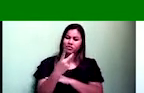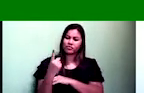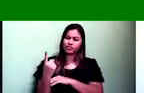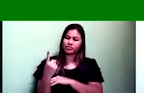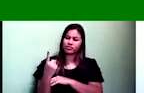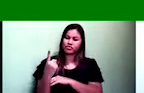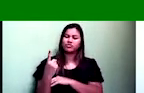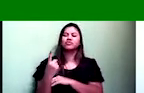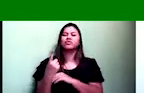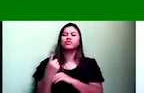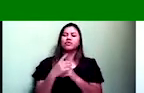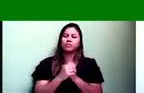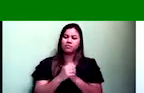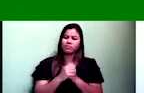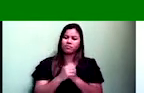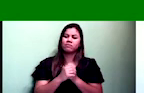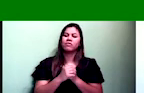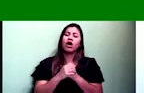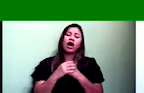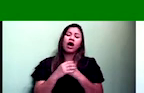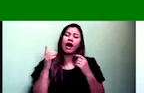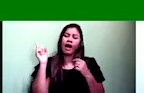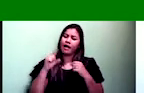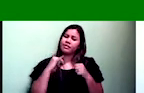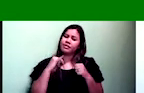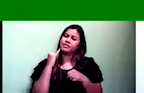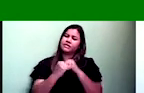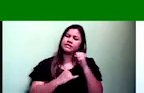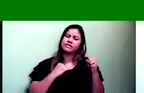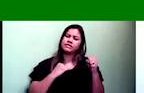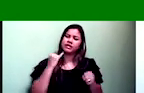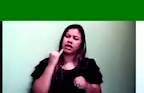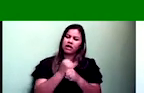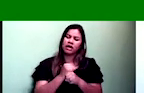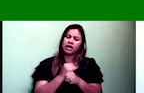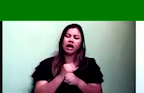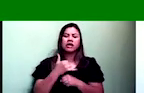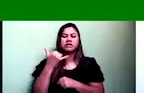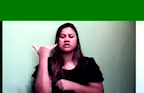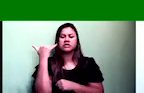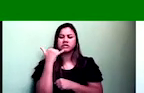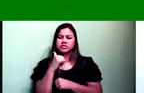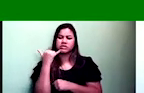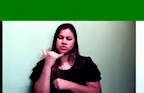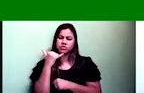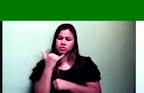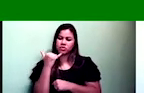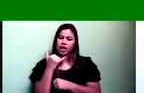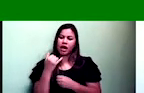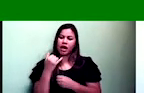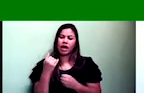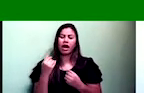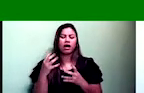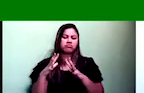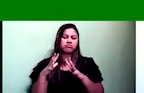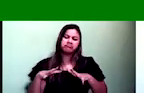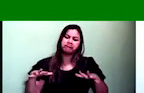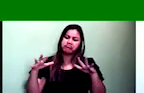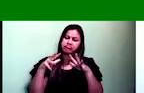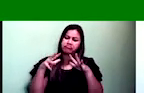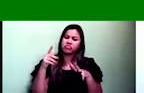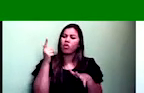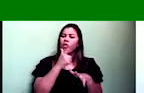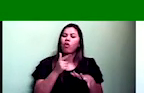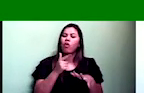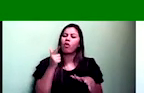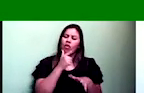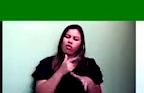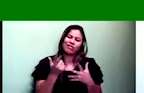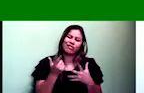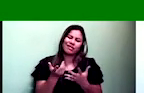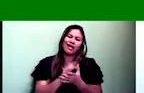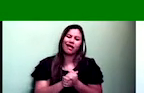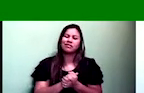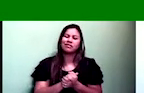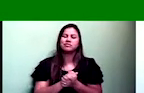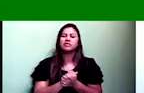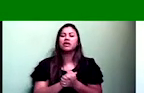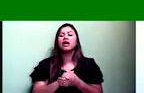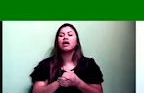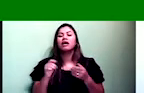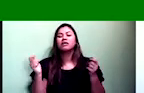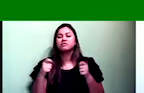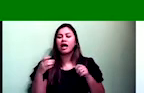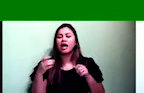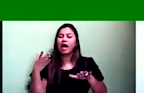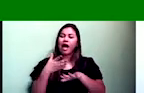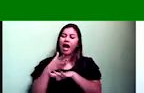XXI, com internet e celulares para todo mundo, tornando possível